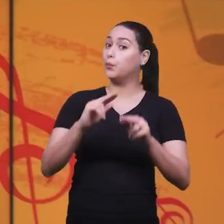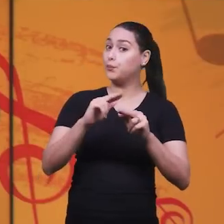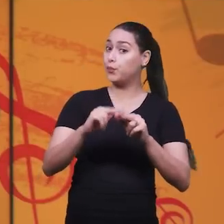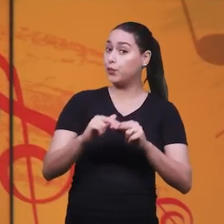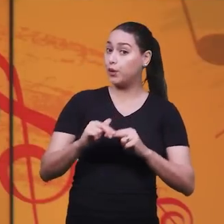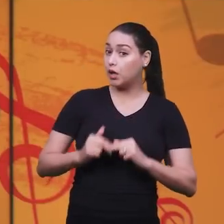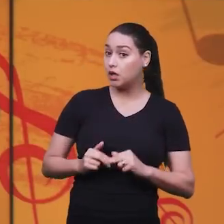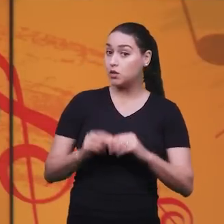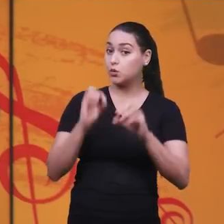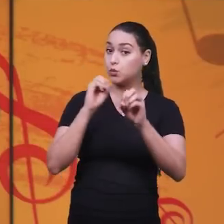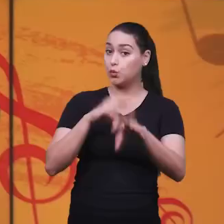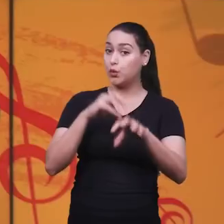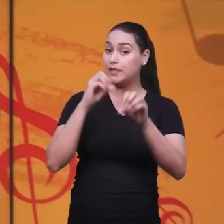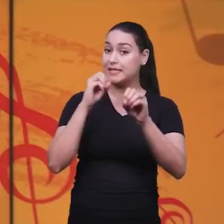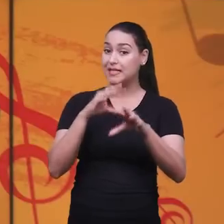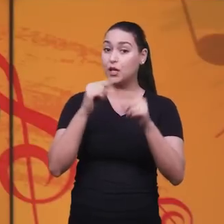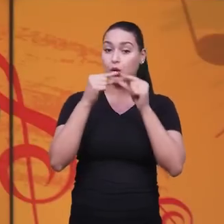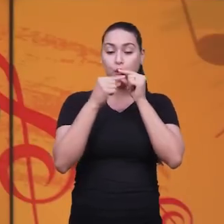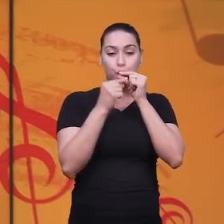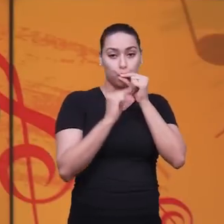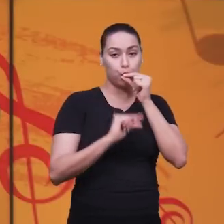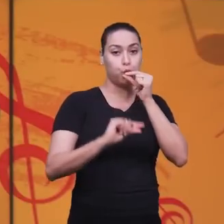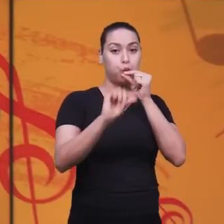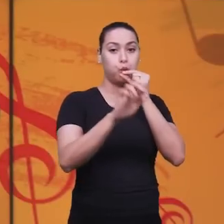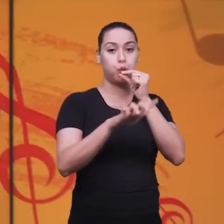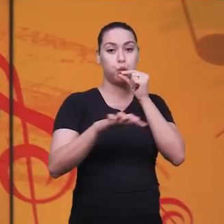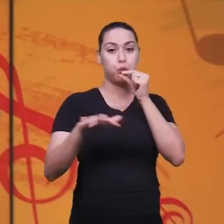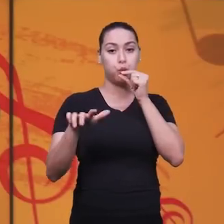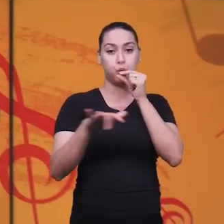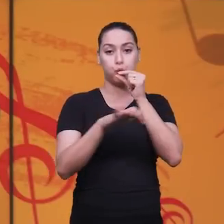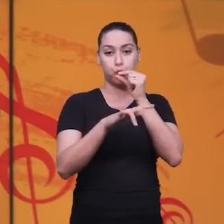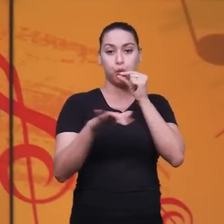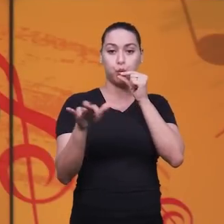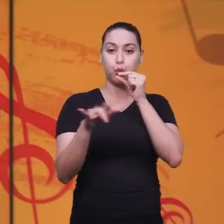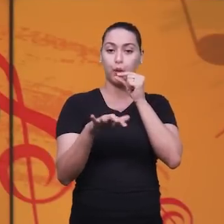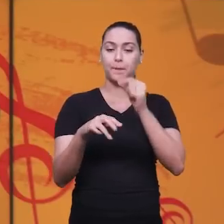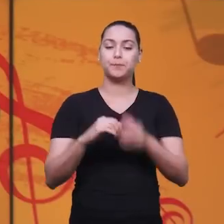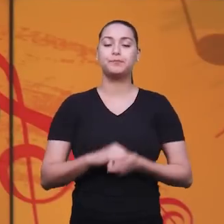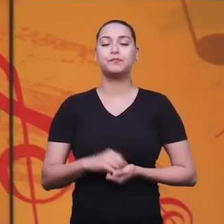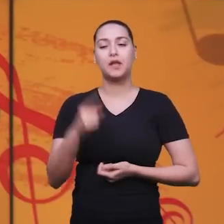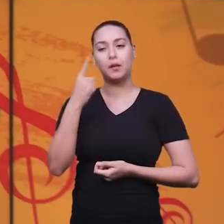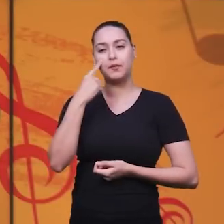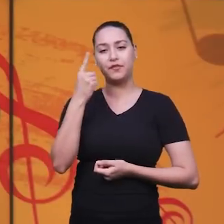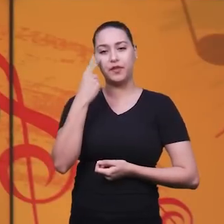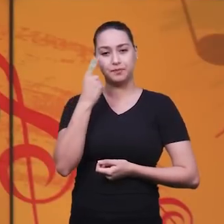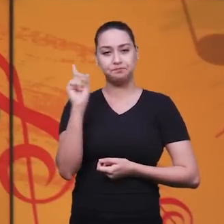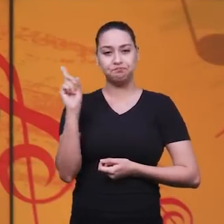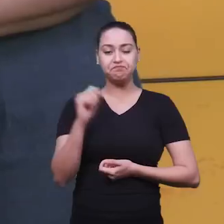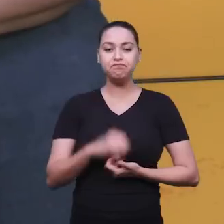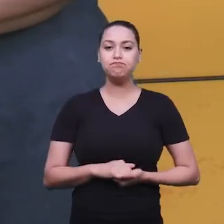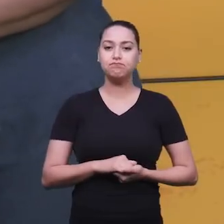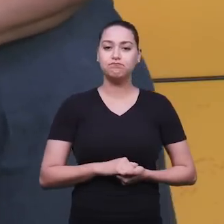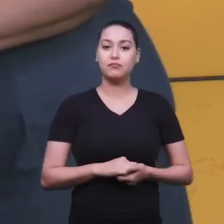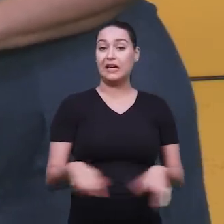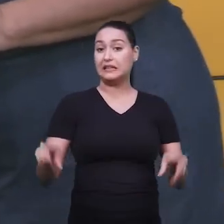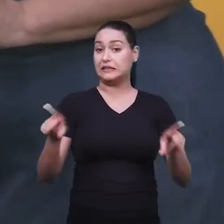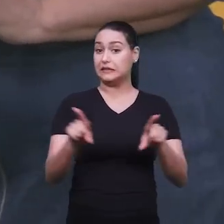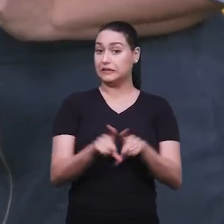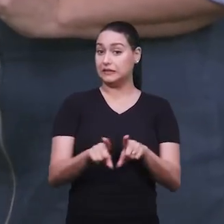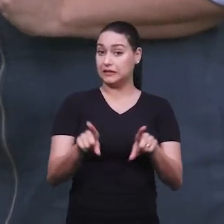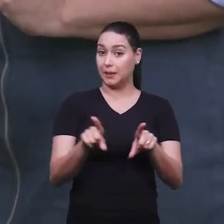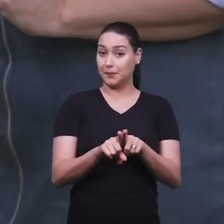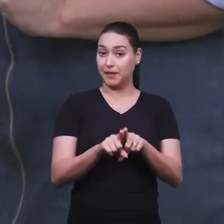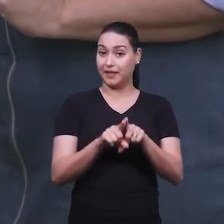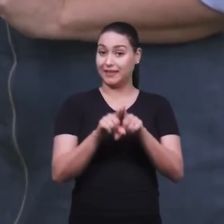isso que a tia está passando a escaleta desta forma mais facilitada. Então, vamos ver? Também vou